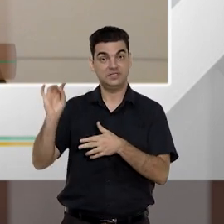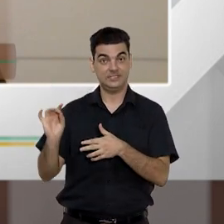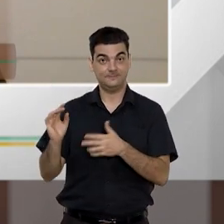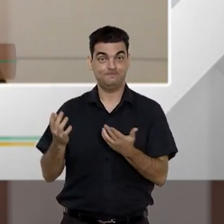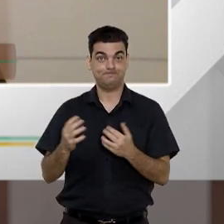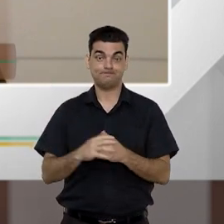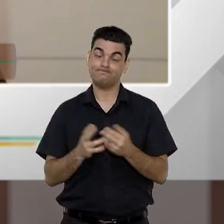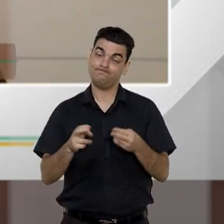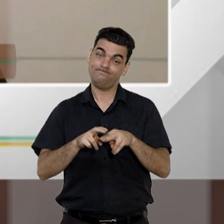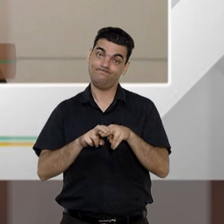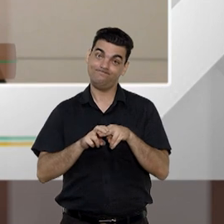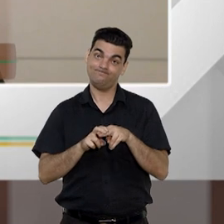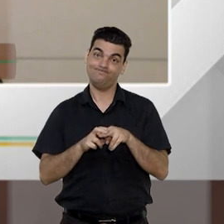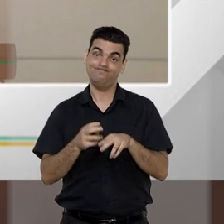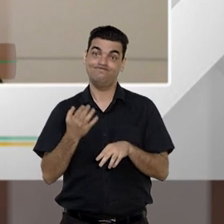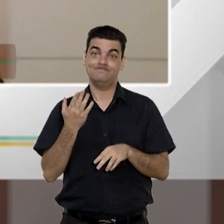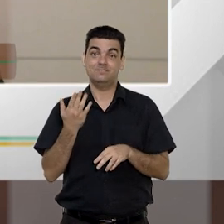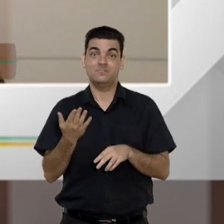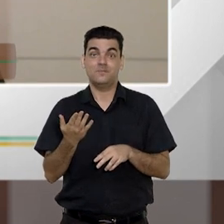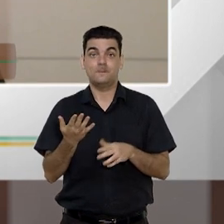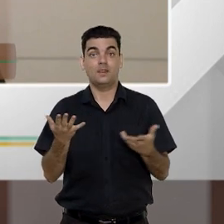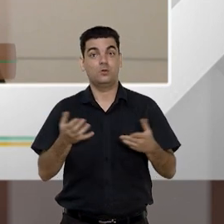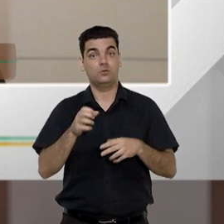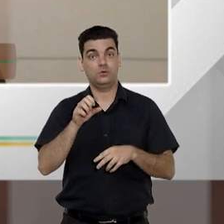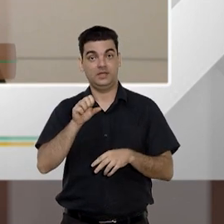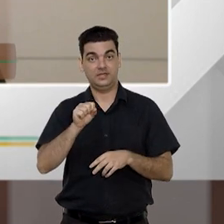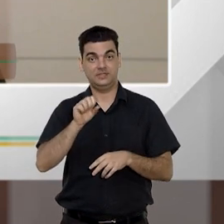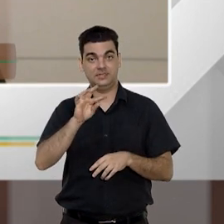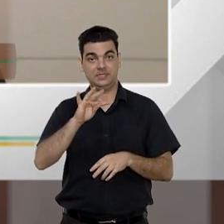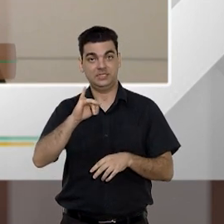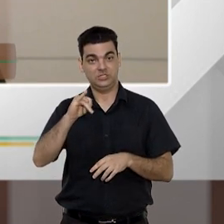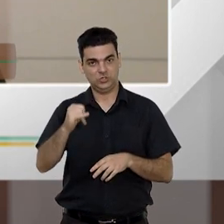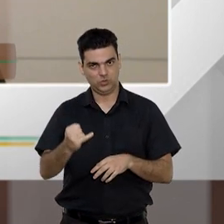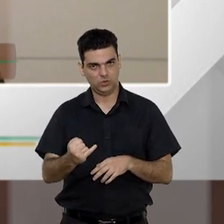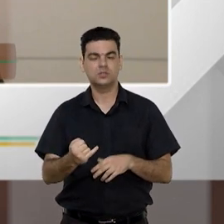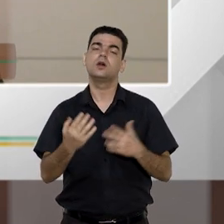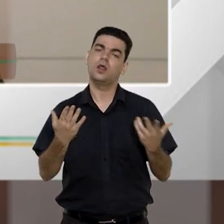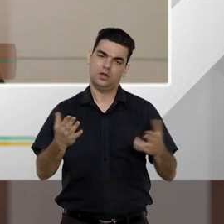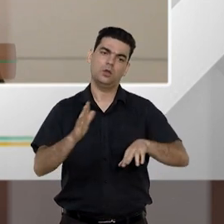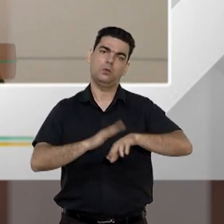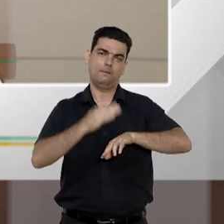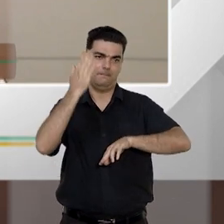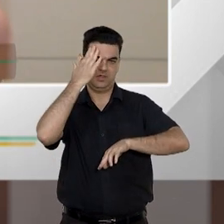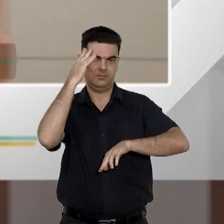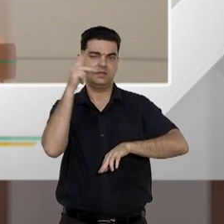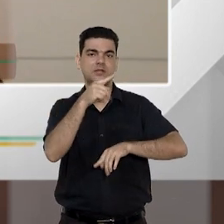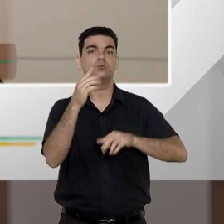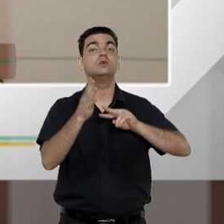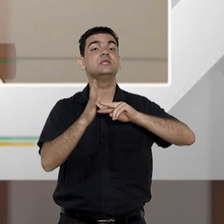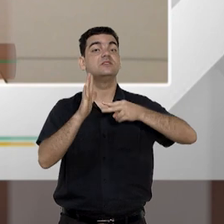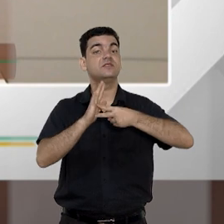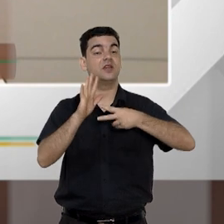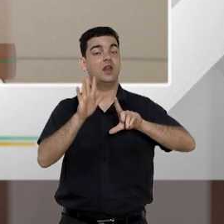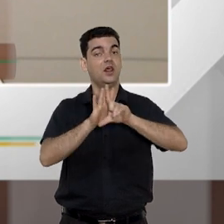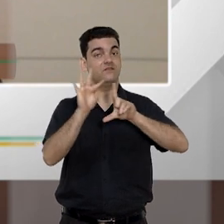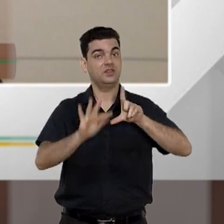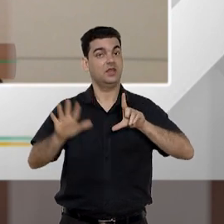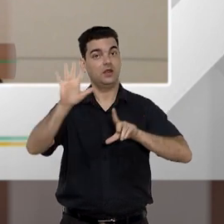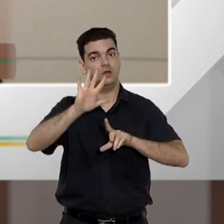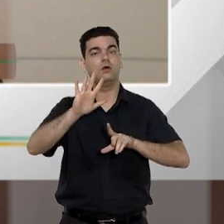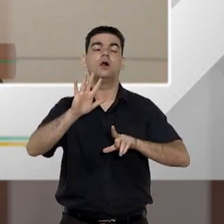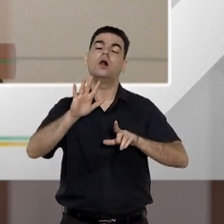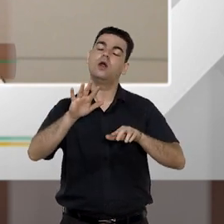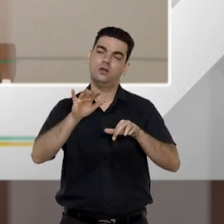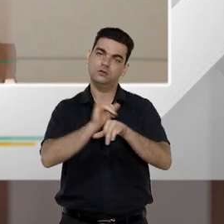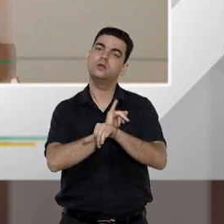do recurso especial. E por esse motivo, né, certamente, o STJ ele tem que fazer valer seus entendimentos sobre a interpretação da